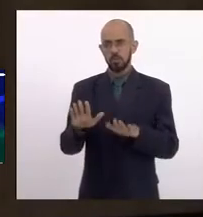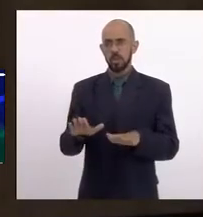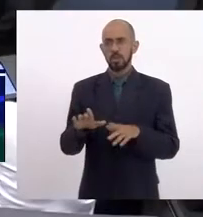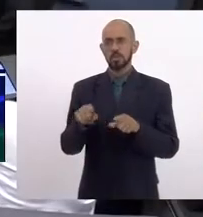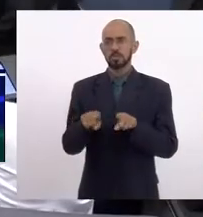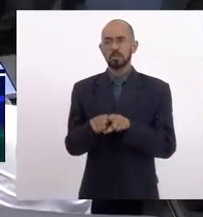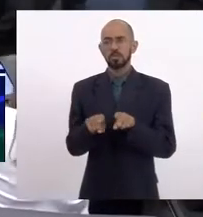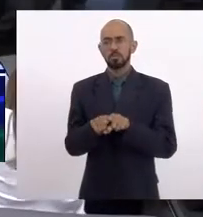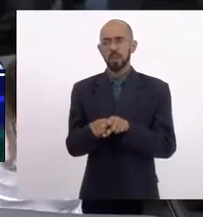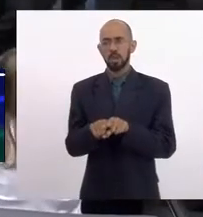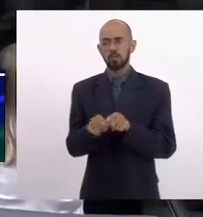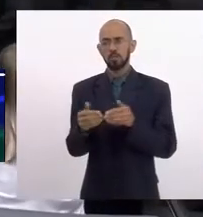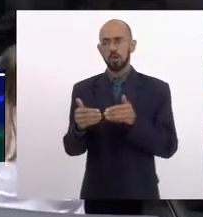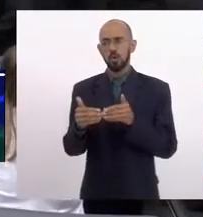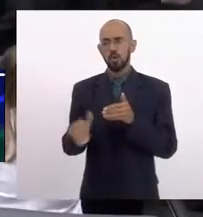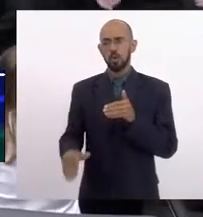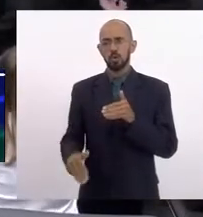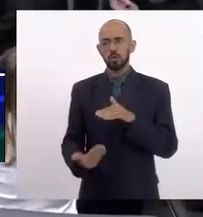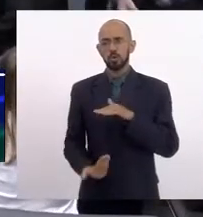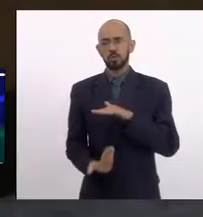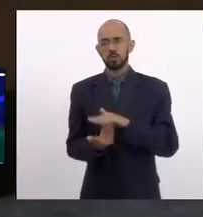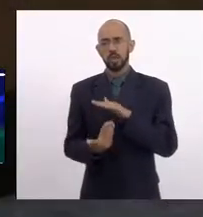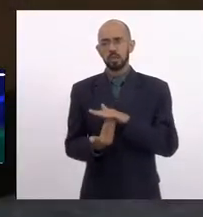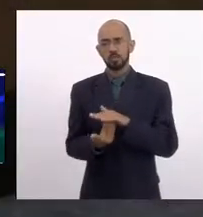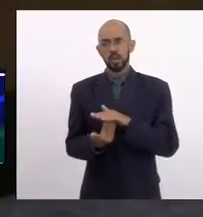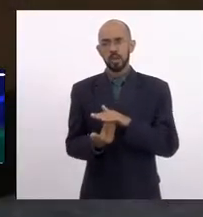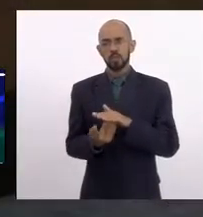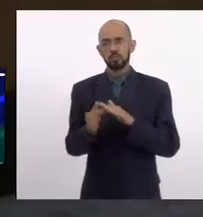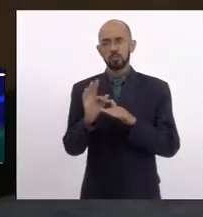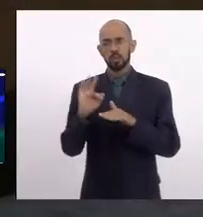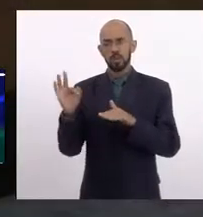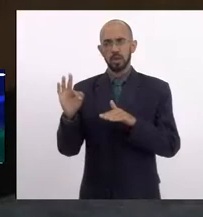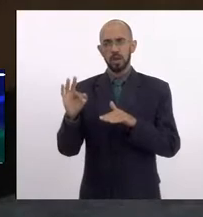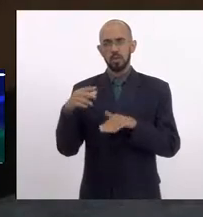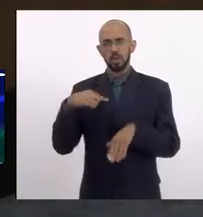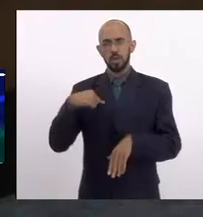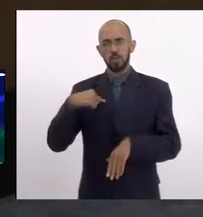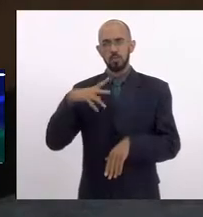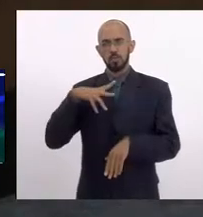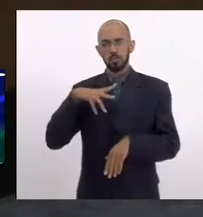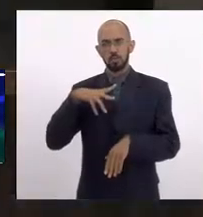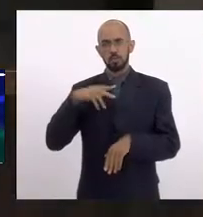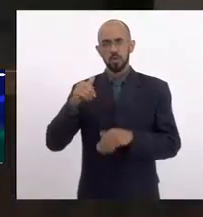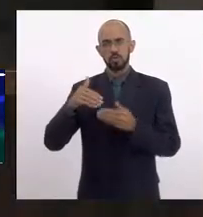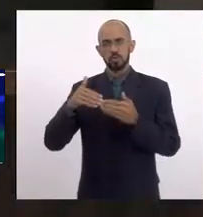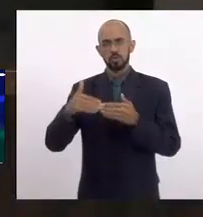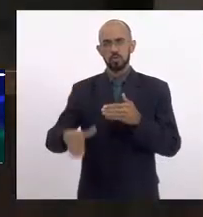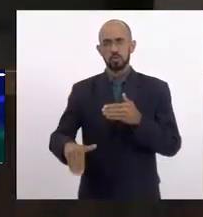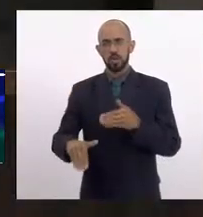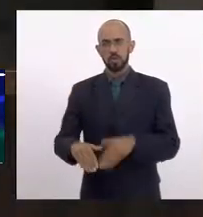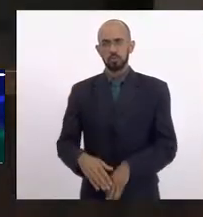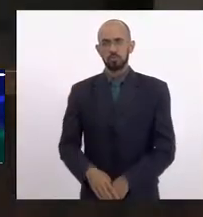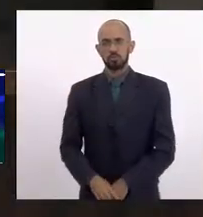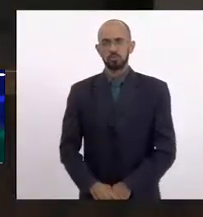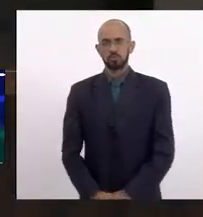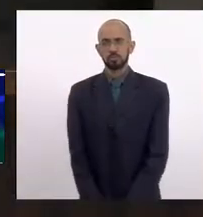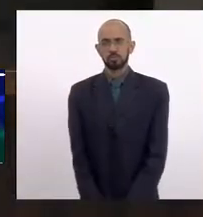eu fui contra o teto gasto Federal sou contra esse Instituto e meu voto na matéria contrário por causa do teto de baixo